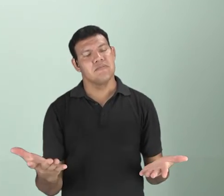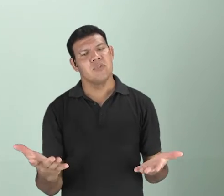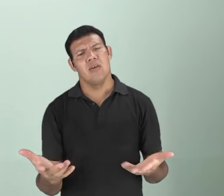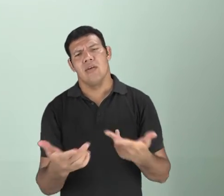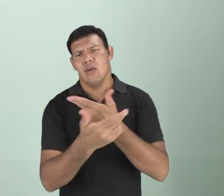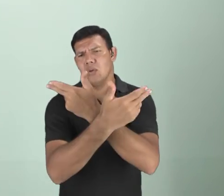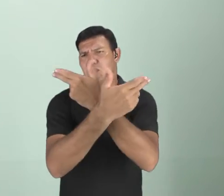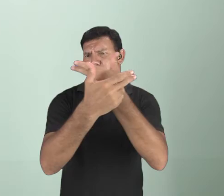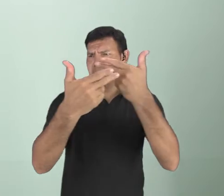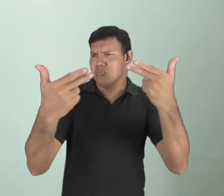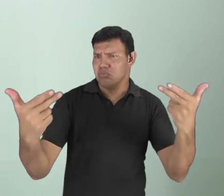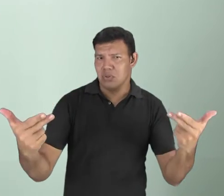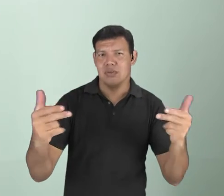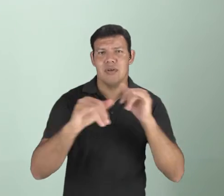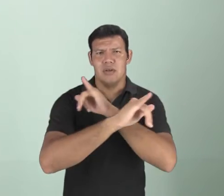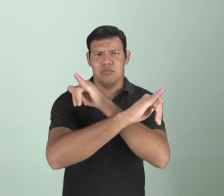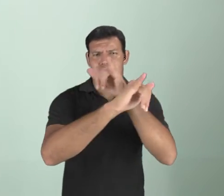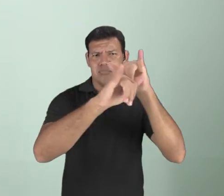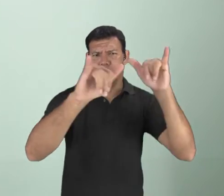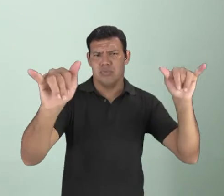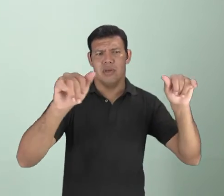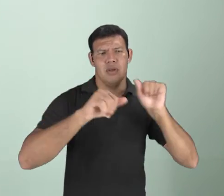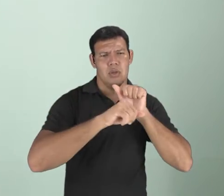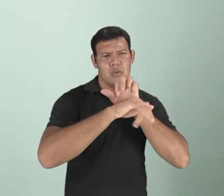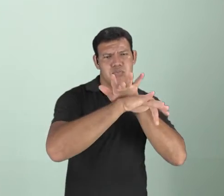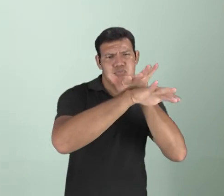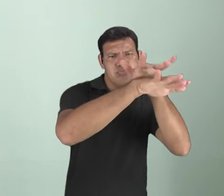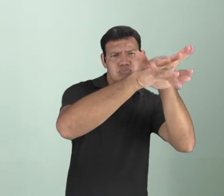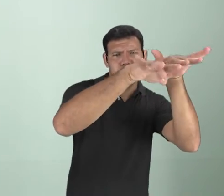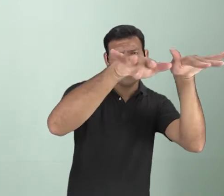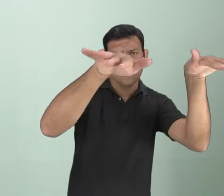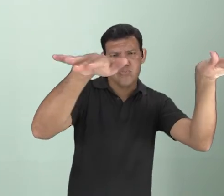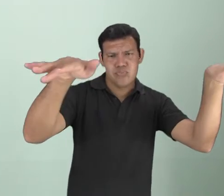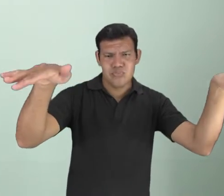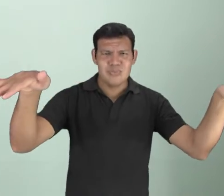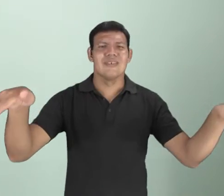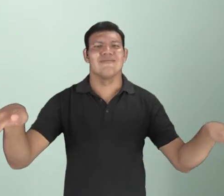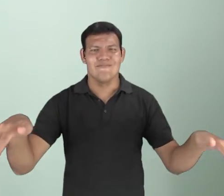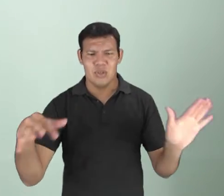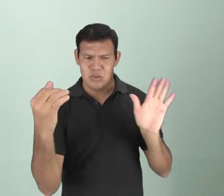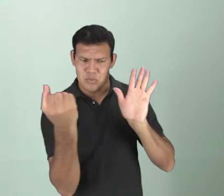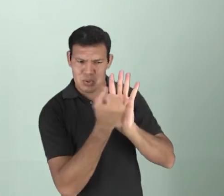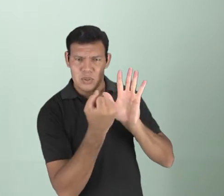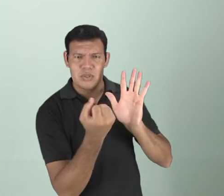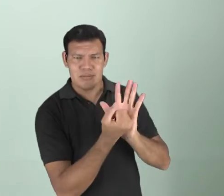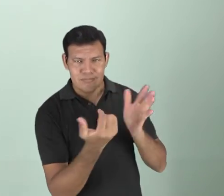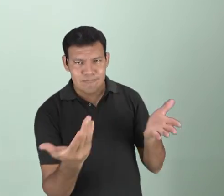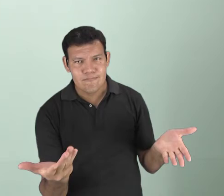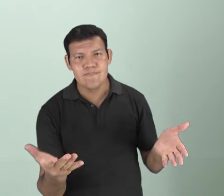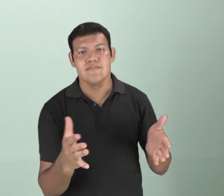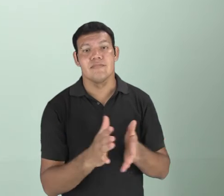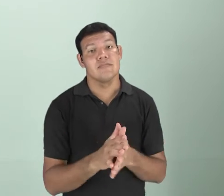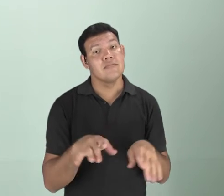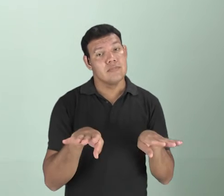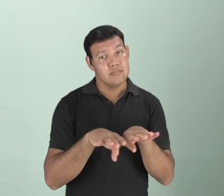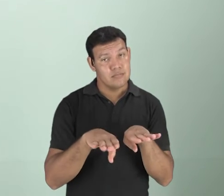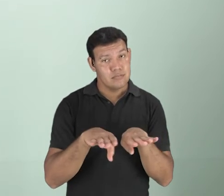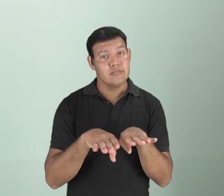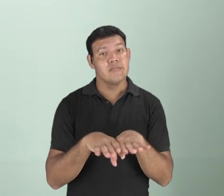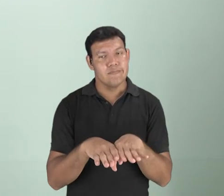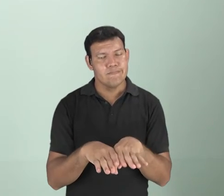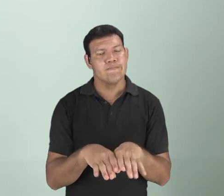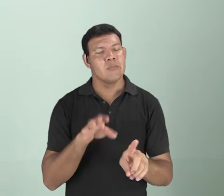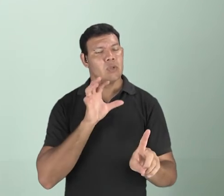determinada mercadoria, difundindo em todos nós uma marca, ou, em outras palavras,